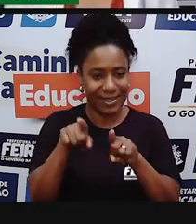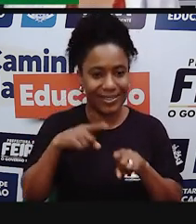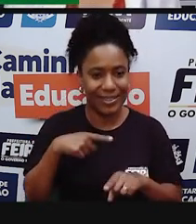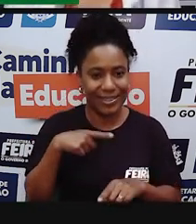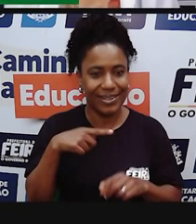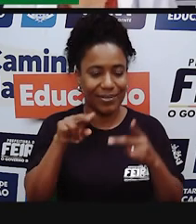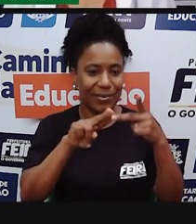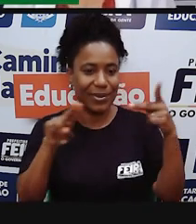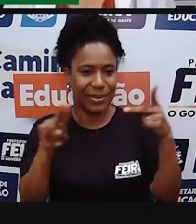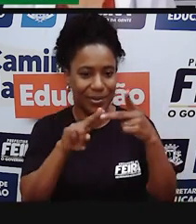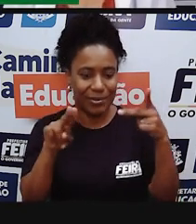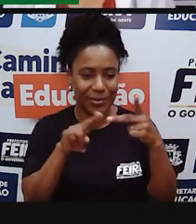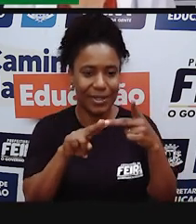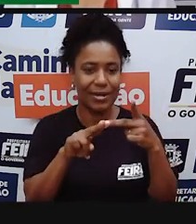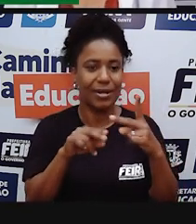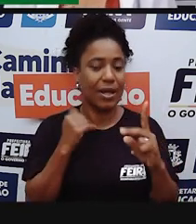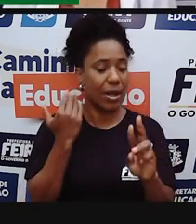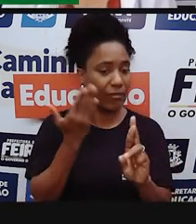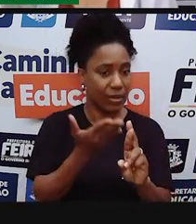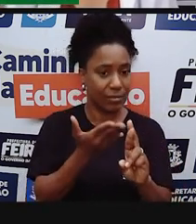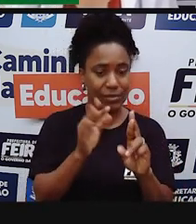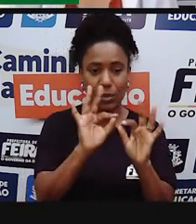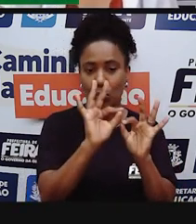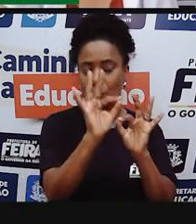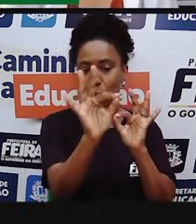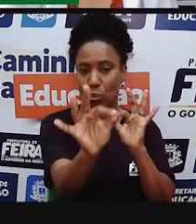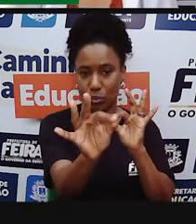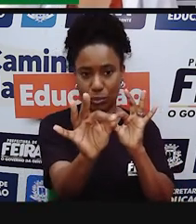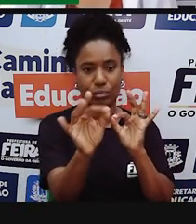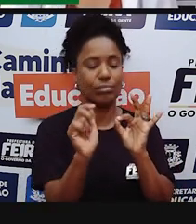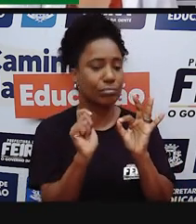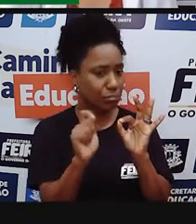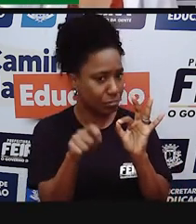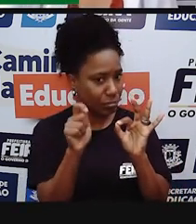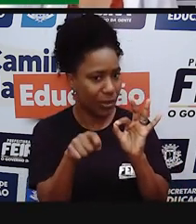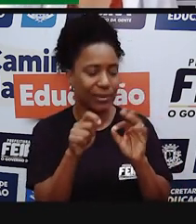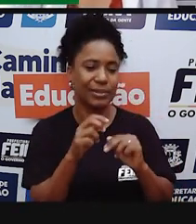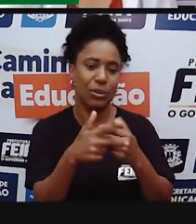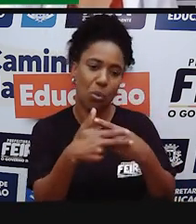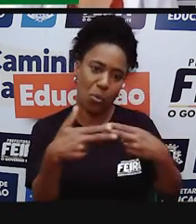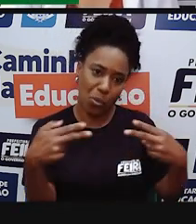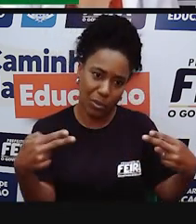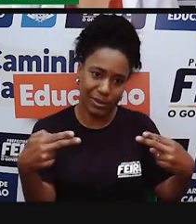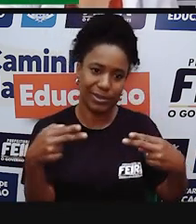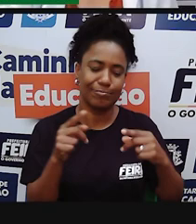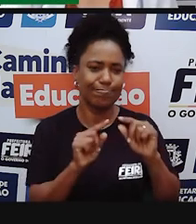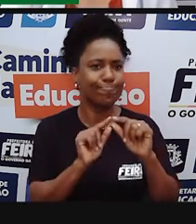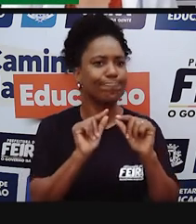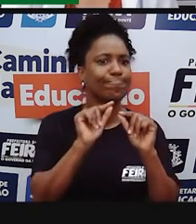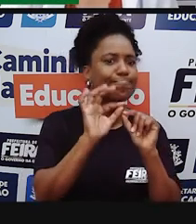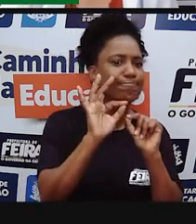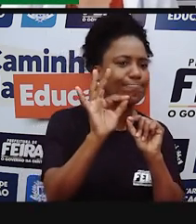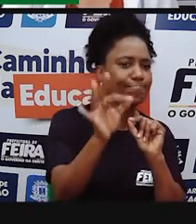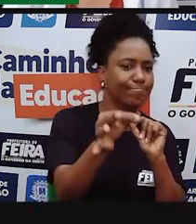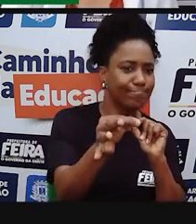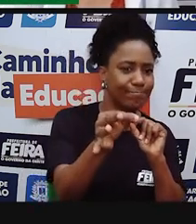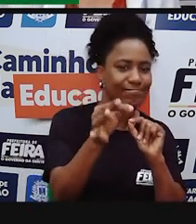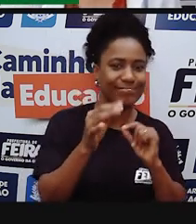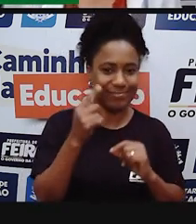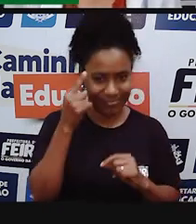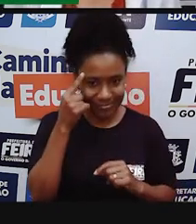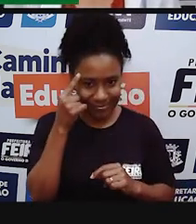que utilizo para me referir às pessoas que estão longe de mim ou as coisas that